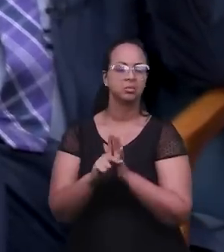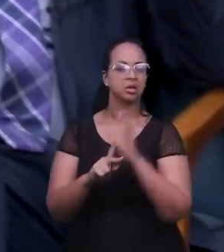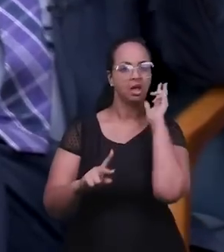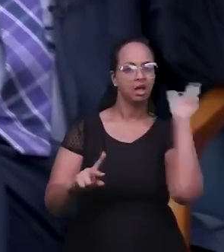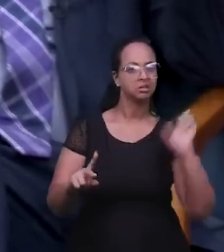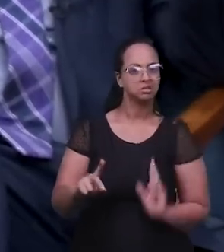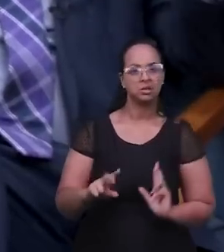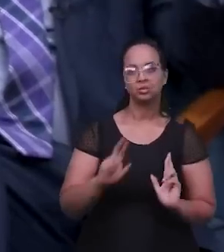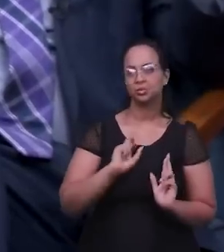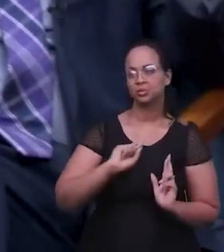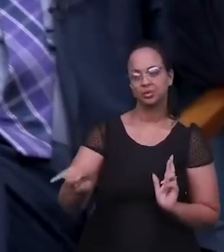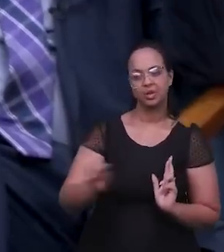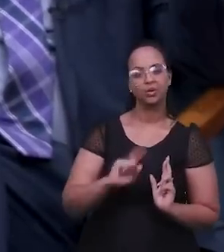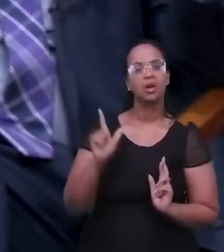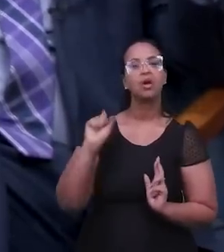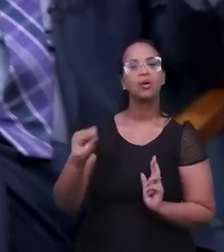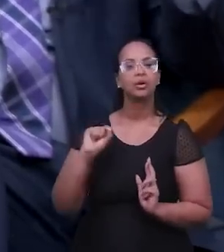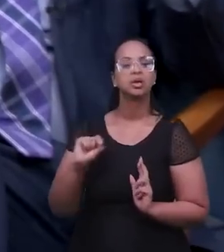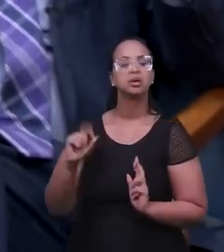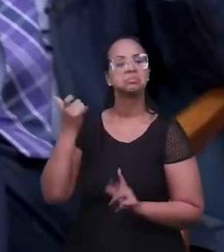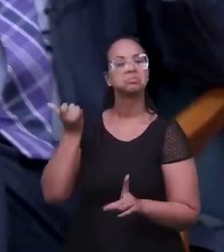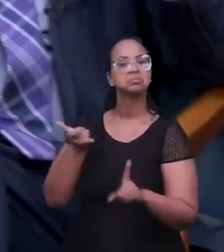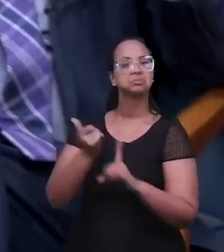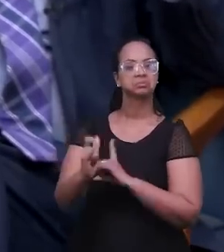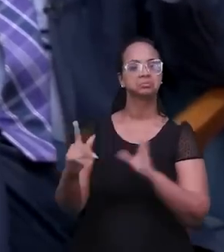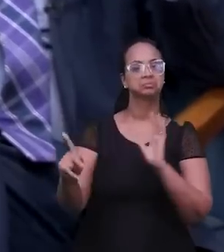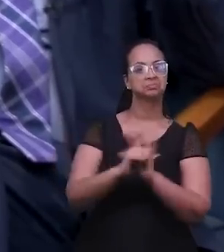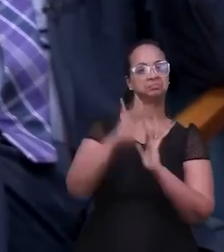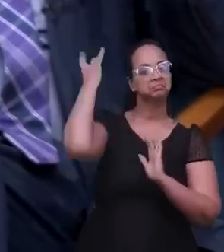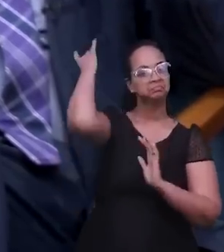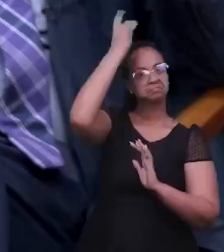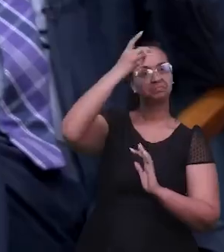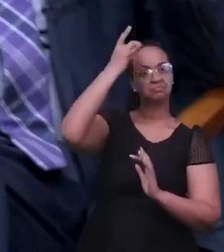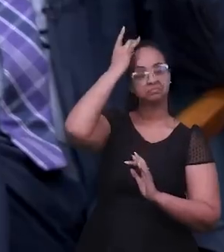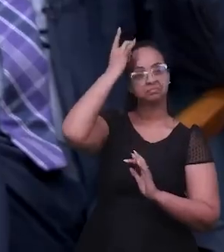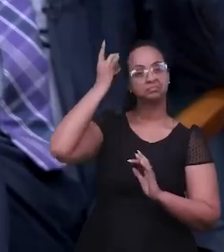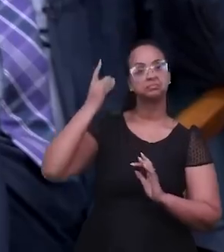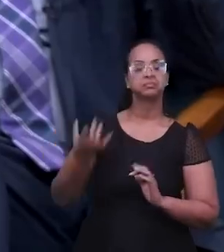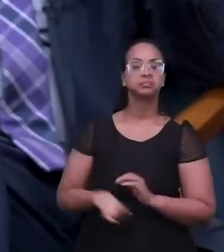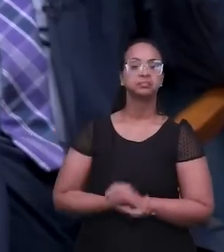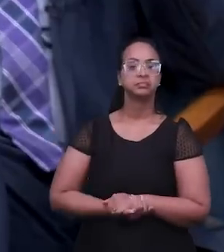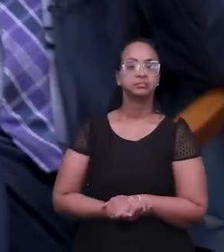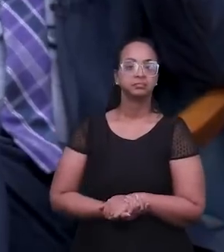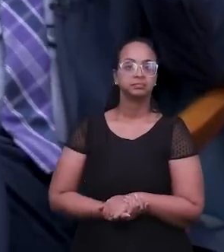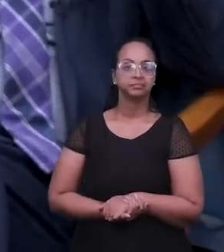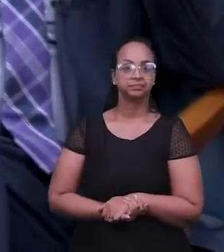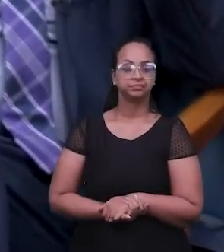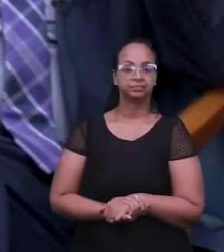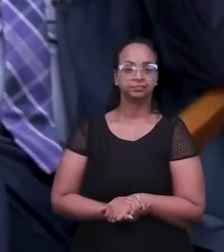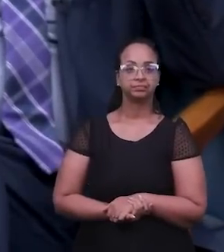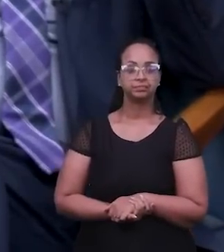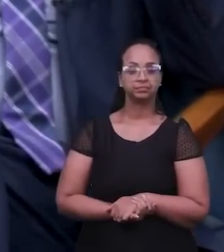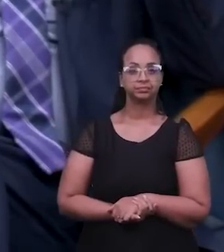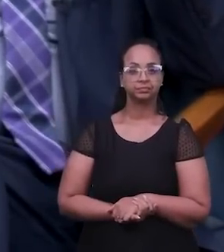corpo, porque ele não é da letra, ele não é acadêmico, ele é profético, ele é do Espírito.